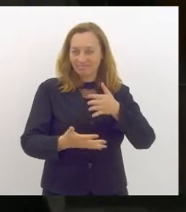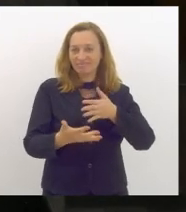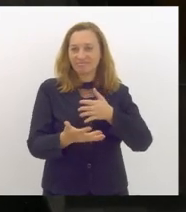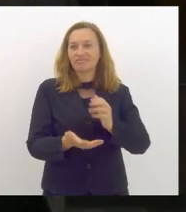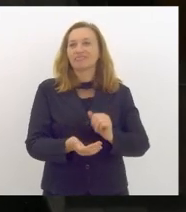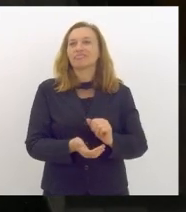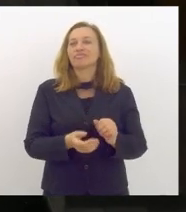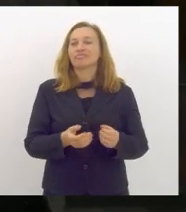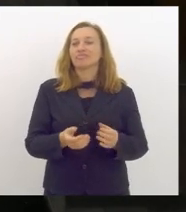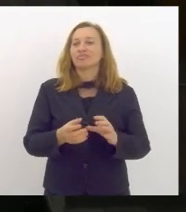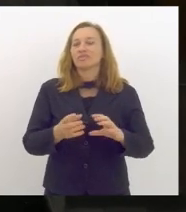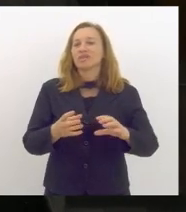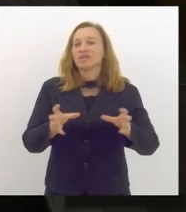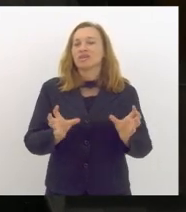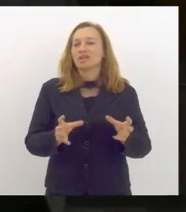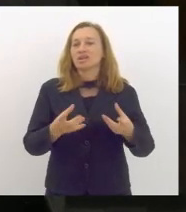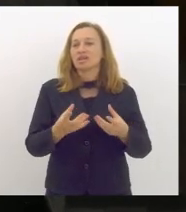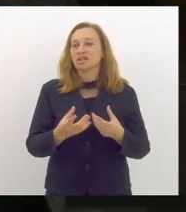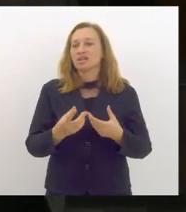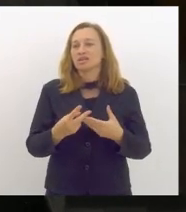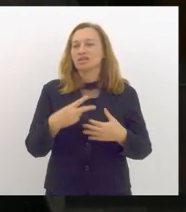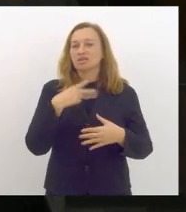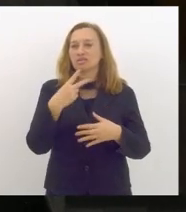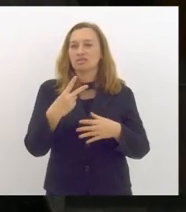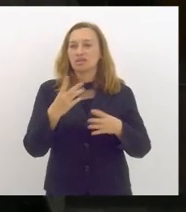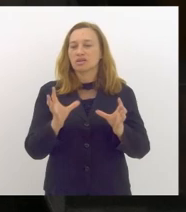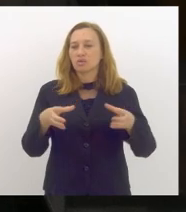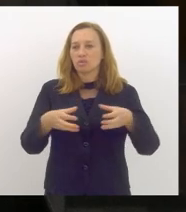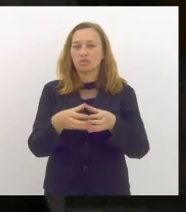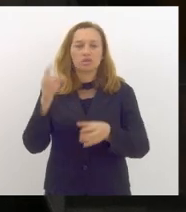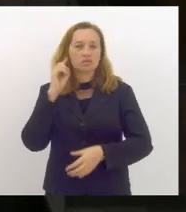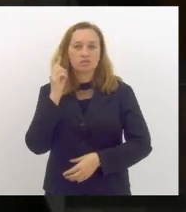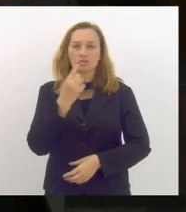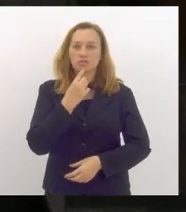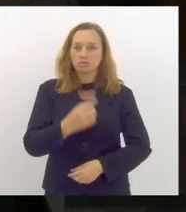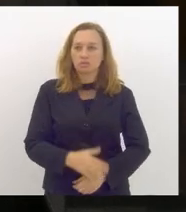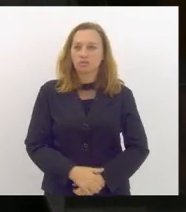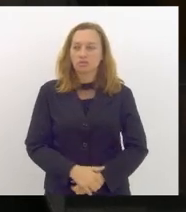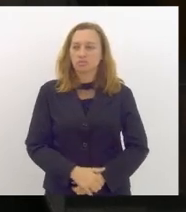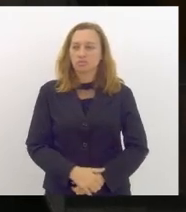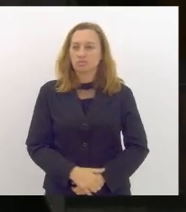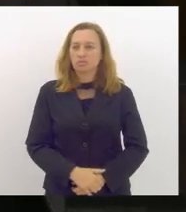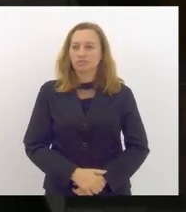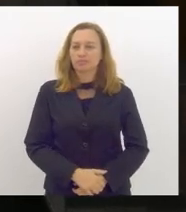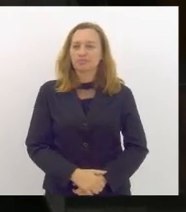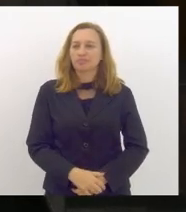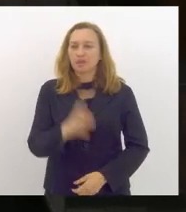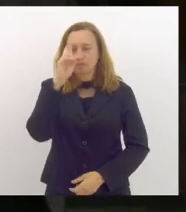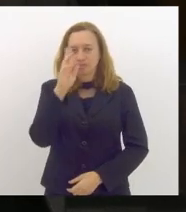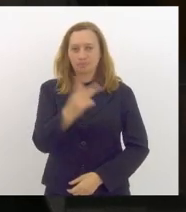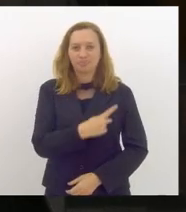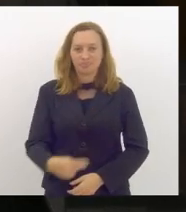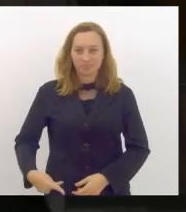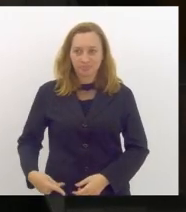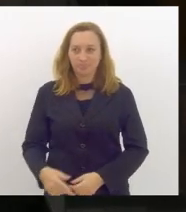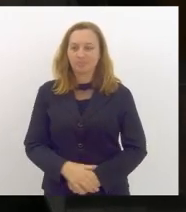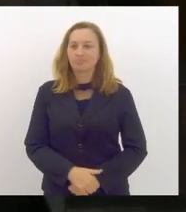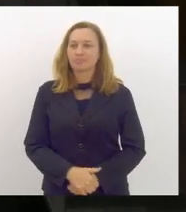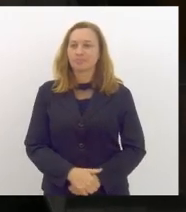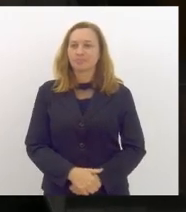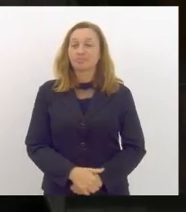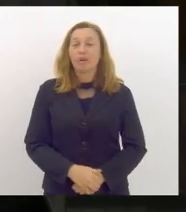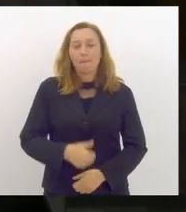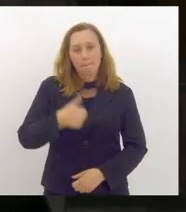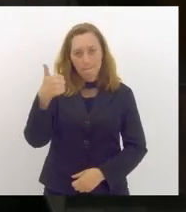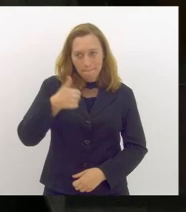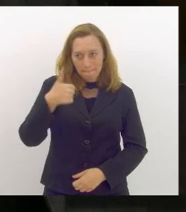que leva a nossa voz aos deficientes auditivos sou presidente o